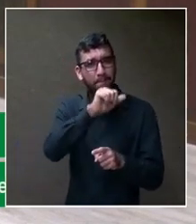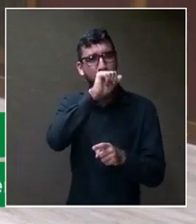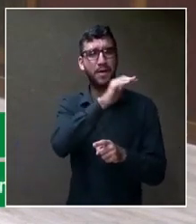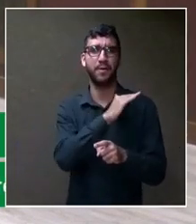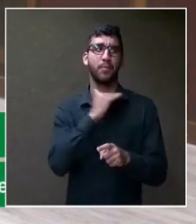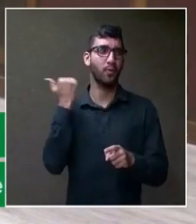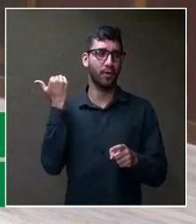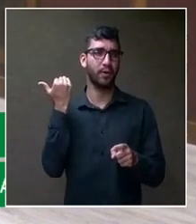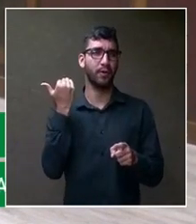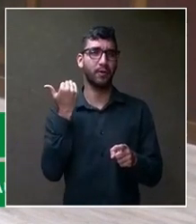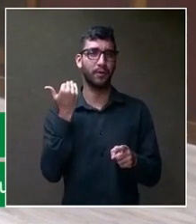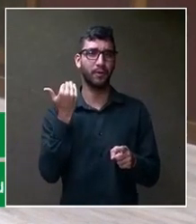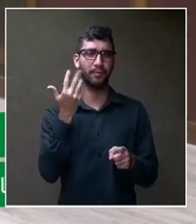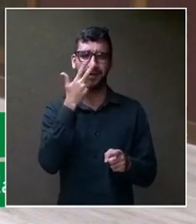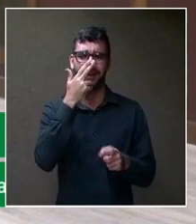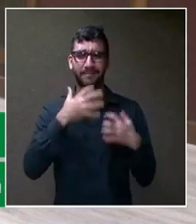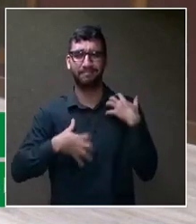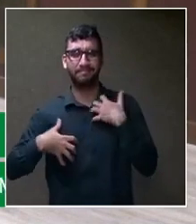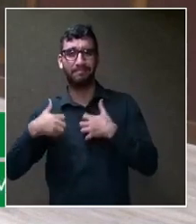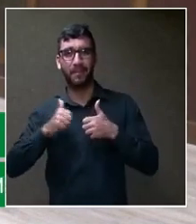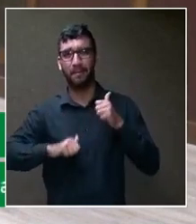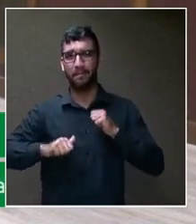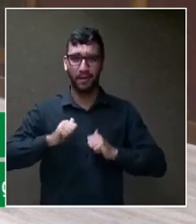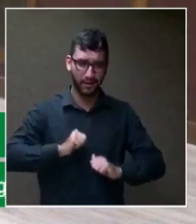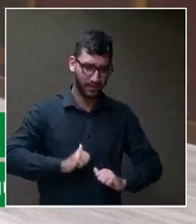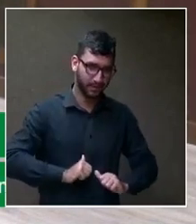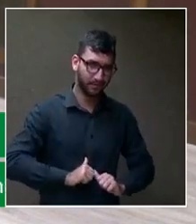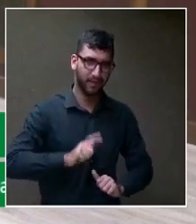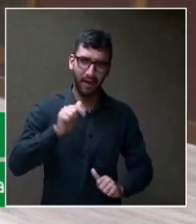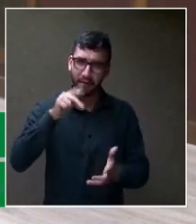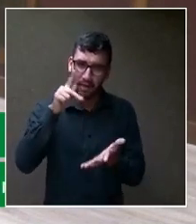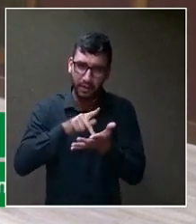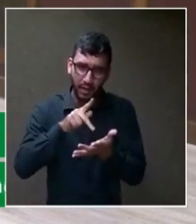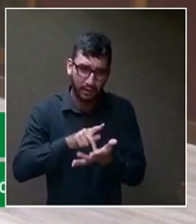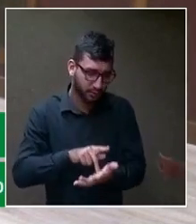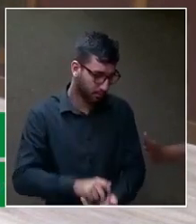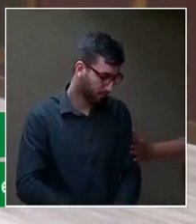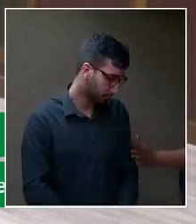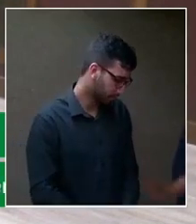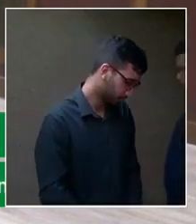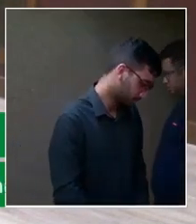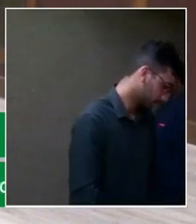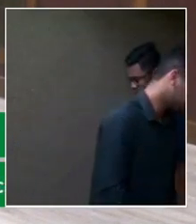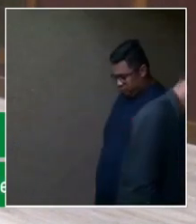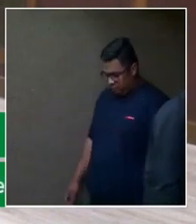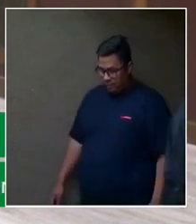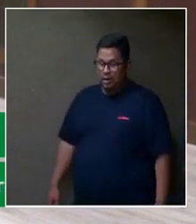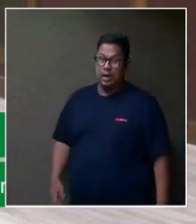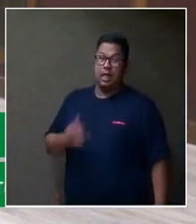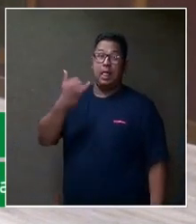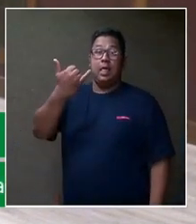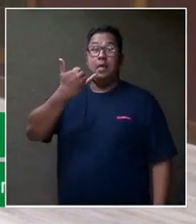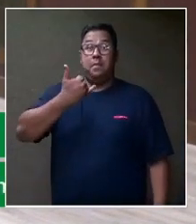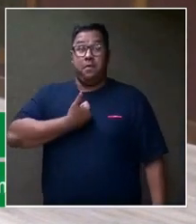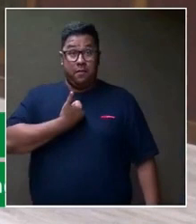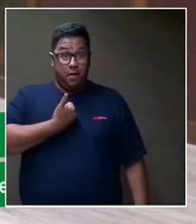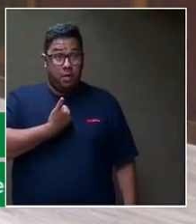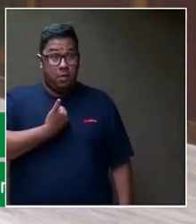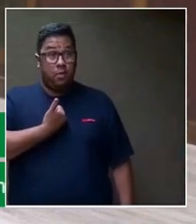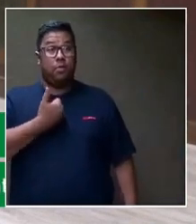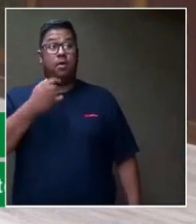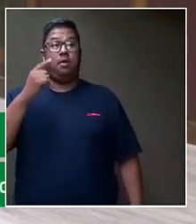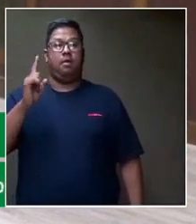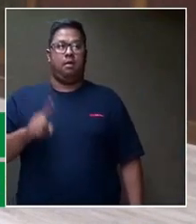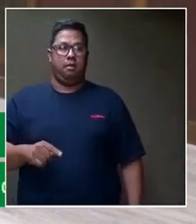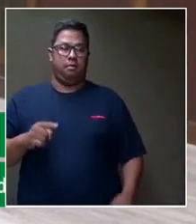dele, por autoestima baixa. O que eu sei que isso ela é falou... verdade. O que ela falou para mim em relação a isso